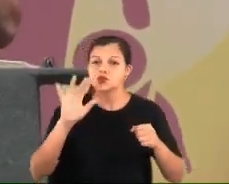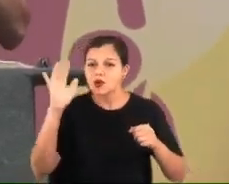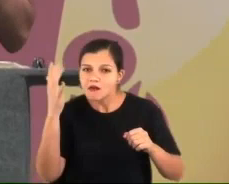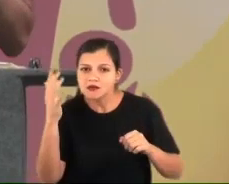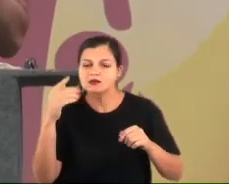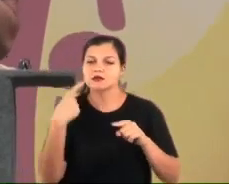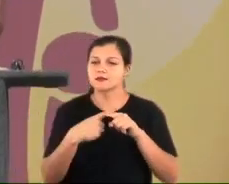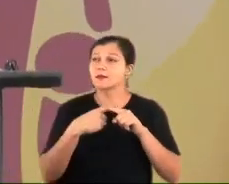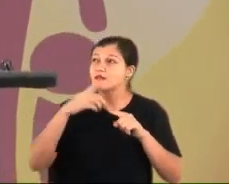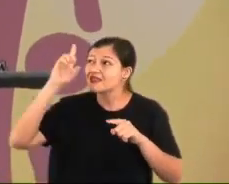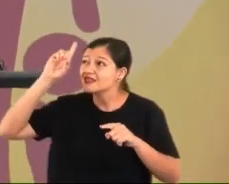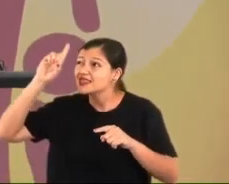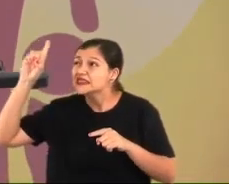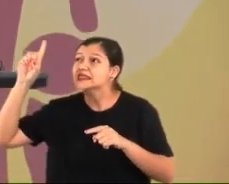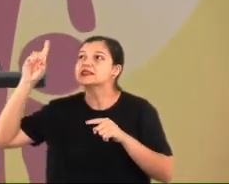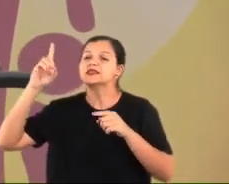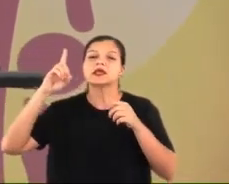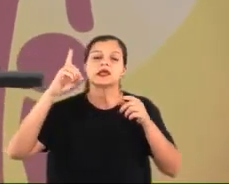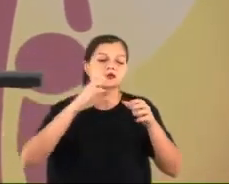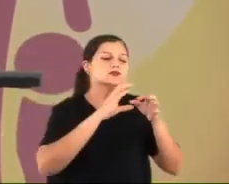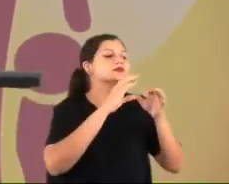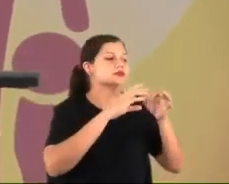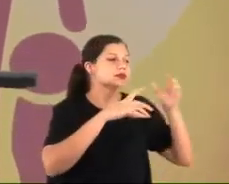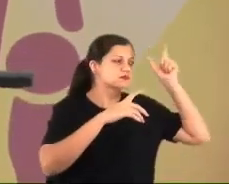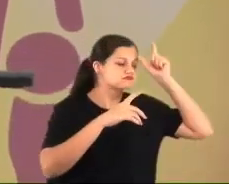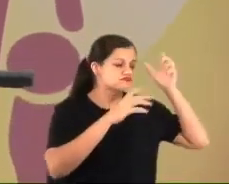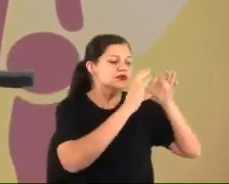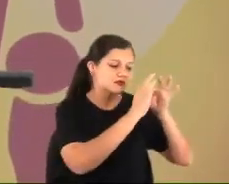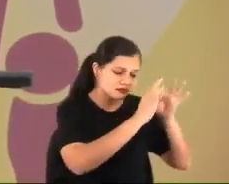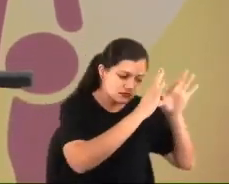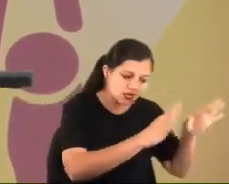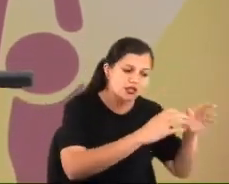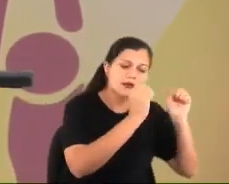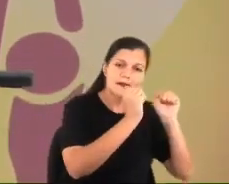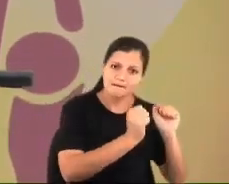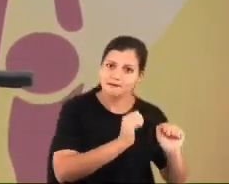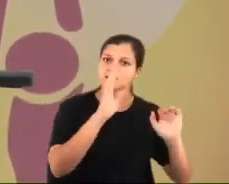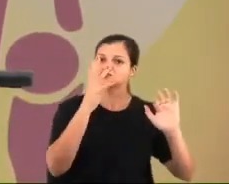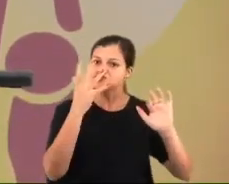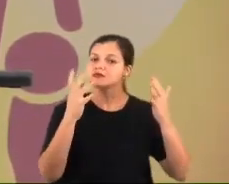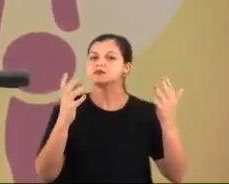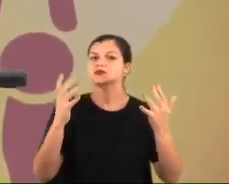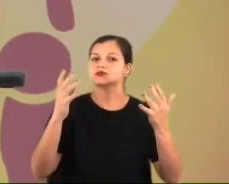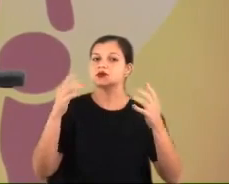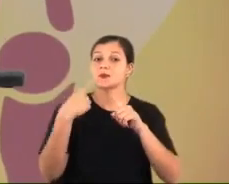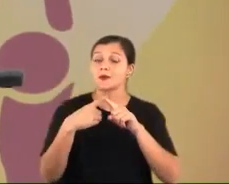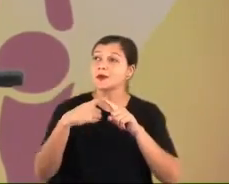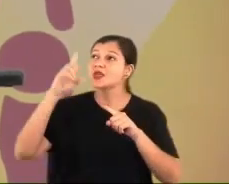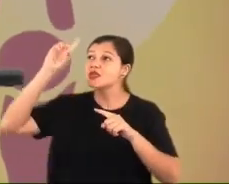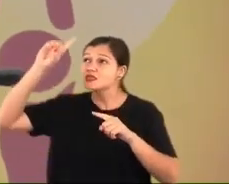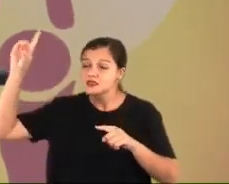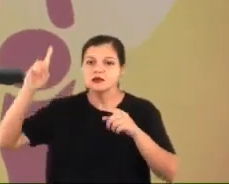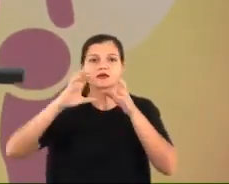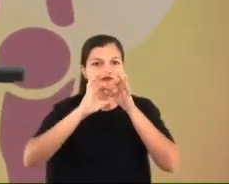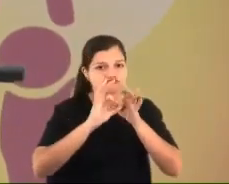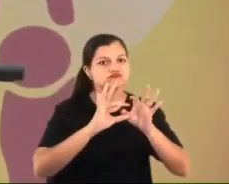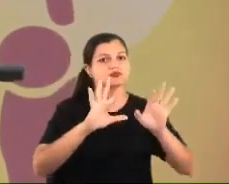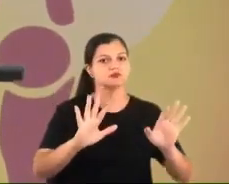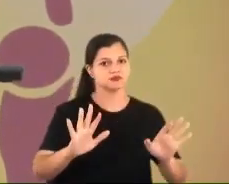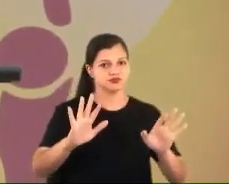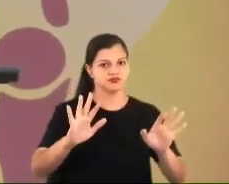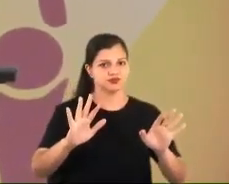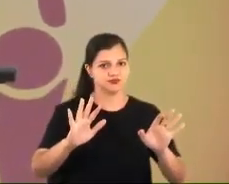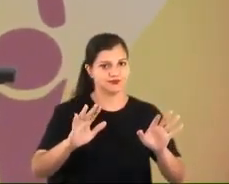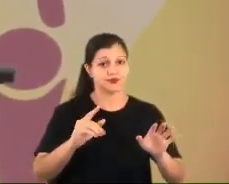E nós vamos fazer uma reflexão no Salmo 23, o Salmo do cuidado e da proteção de